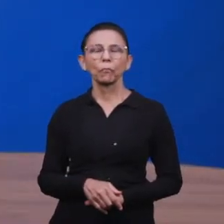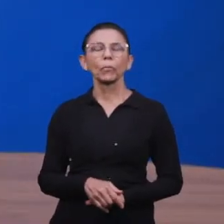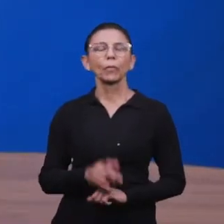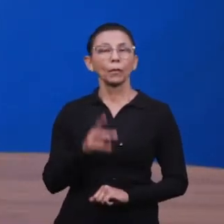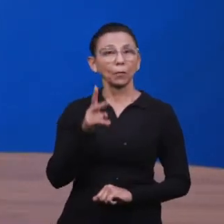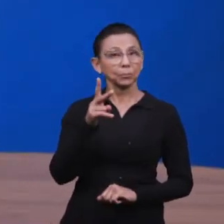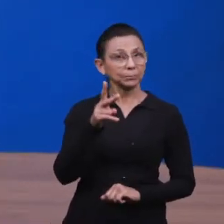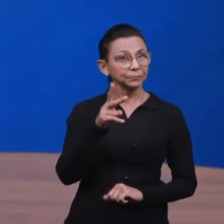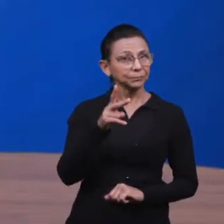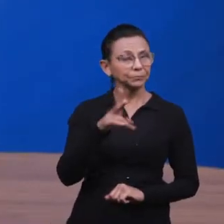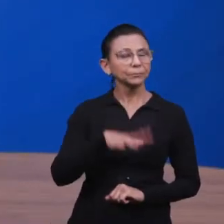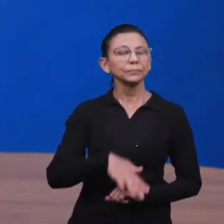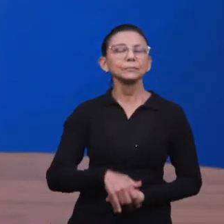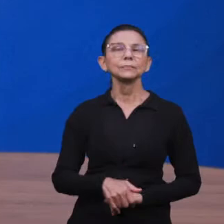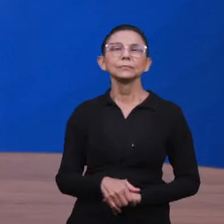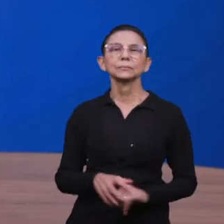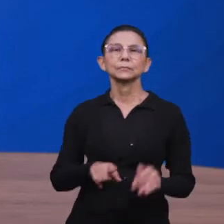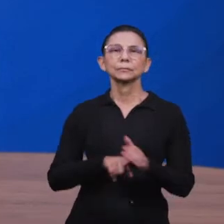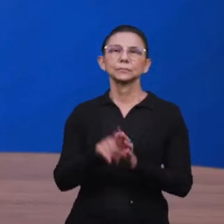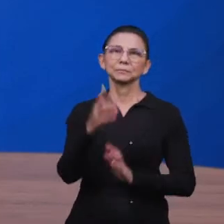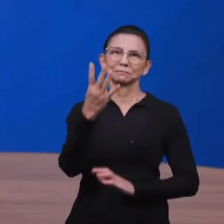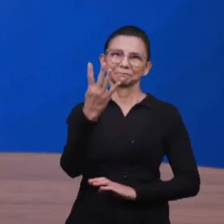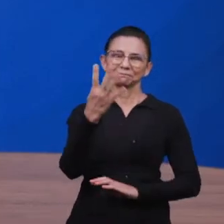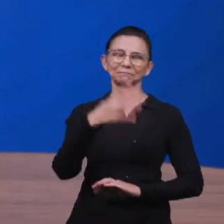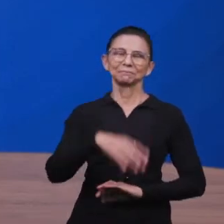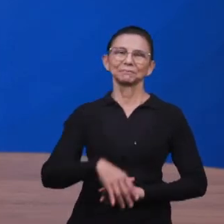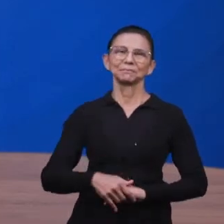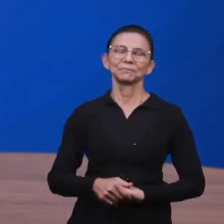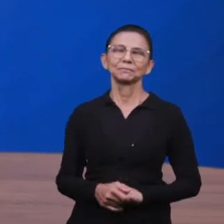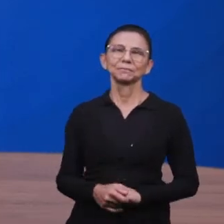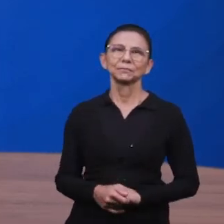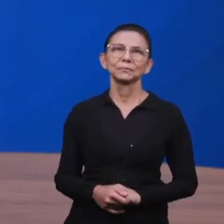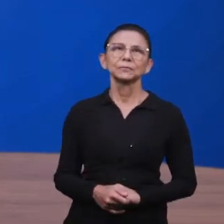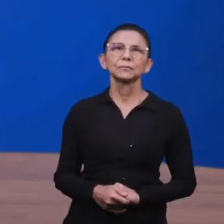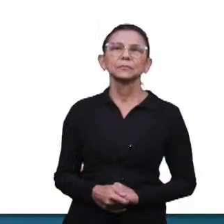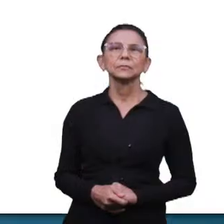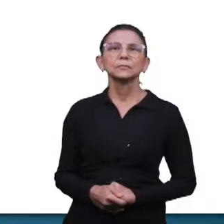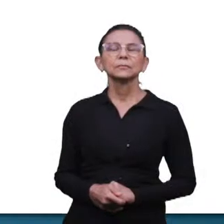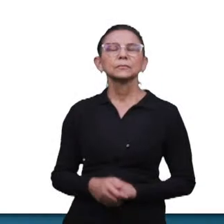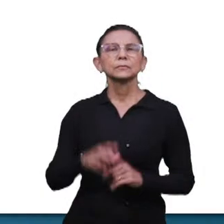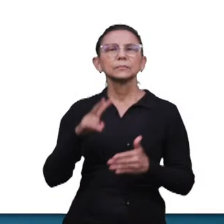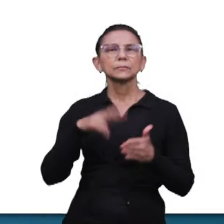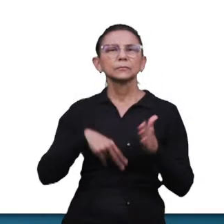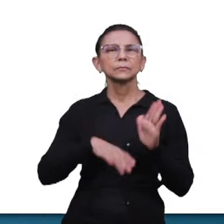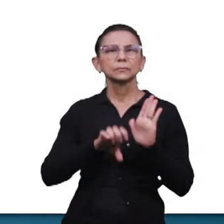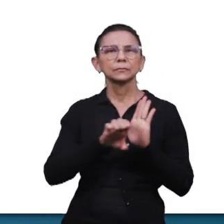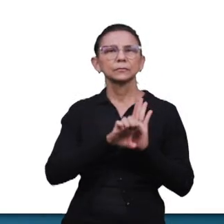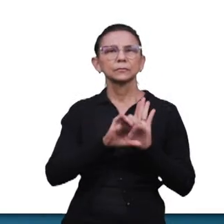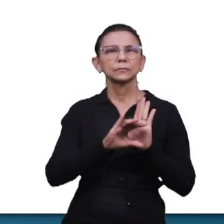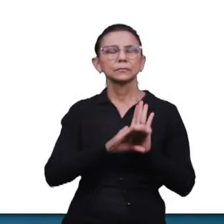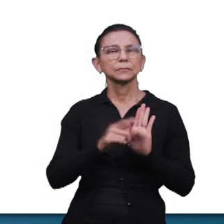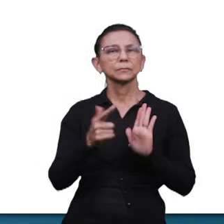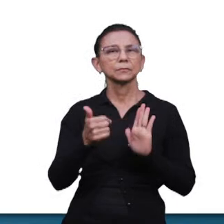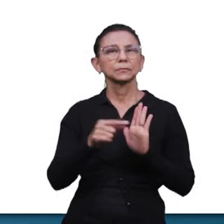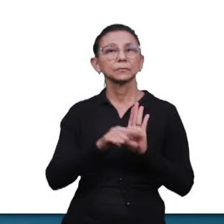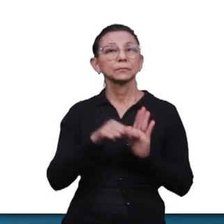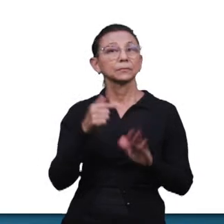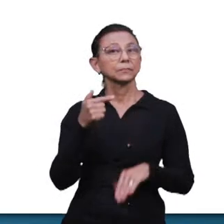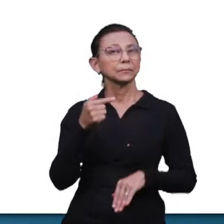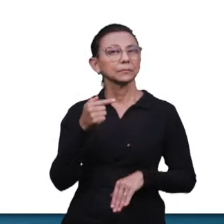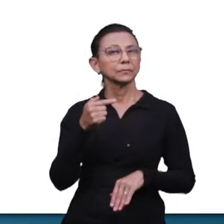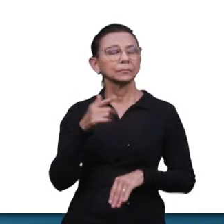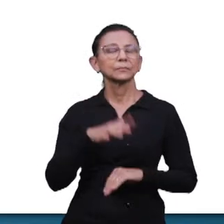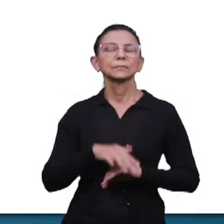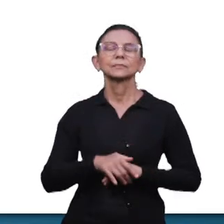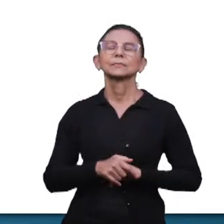vamos continuar e agora passamos para a quarta pergunta. Vamos lá, a quarta pergunta diz assim: lendo Êxodo capítulo 12, verso